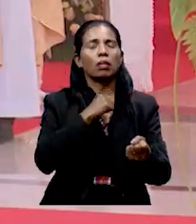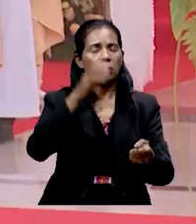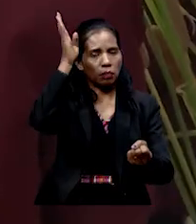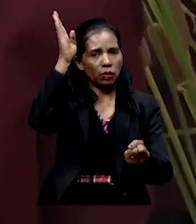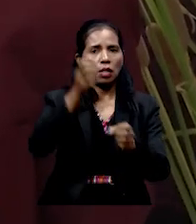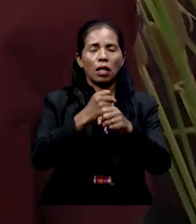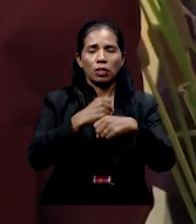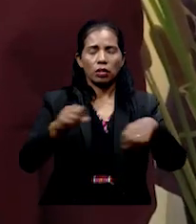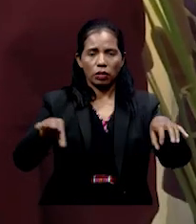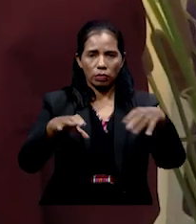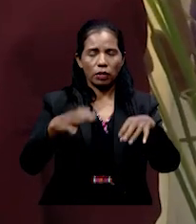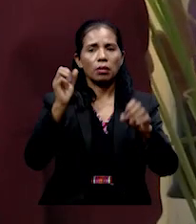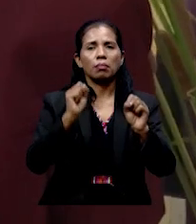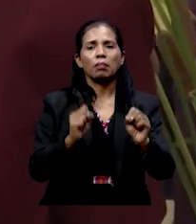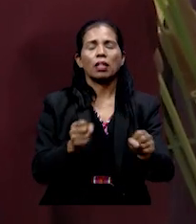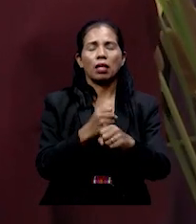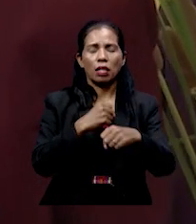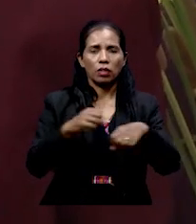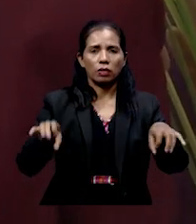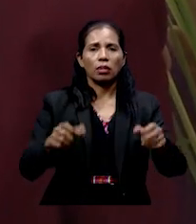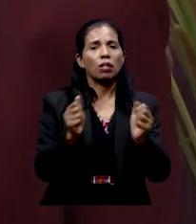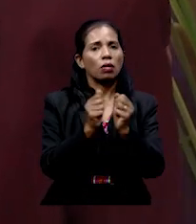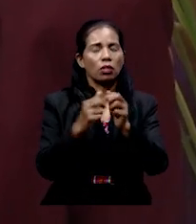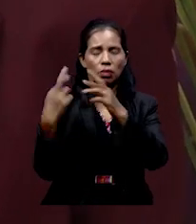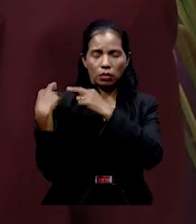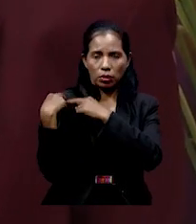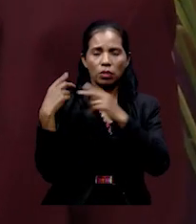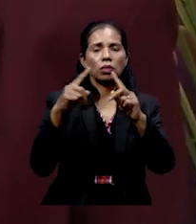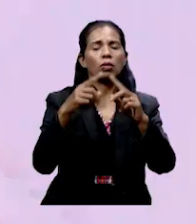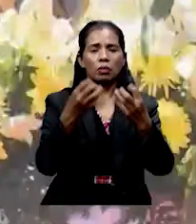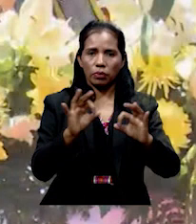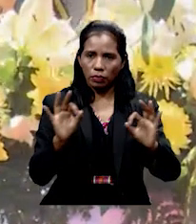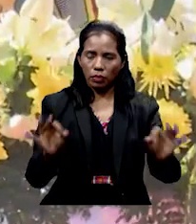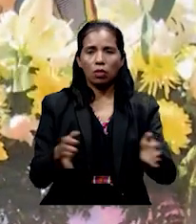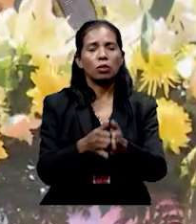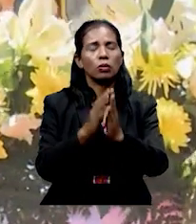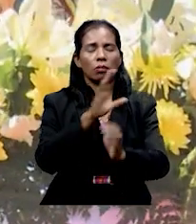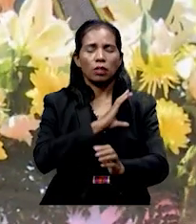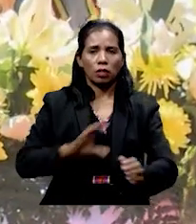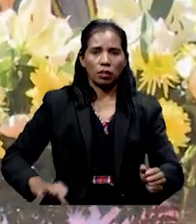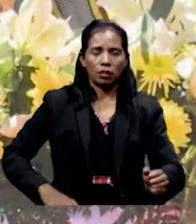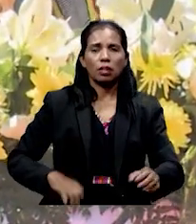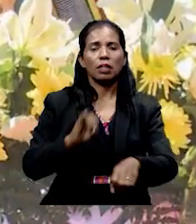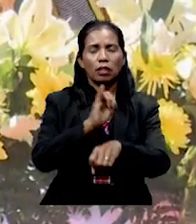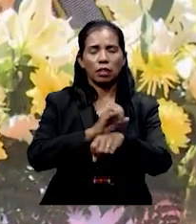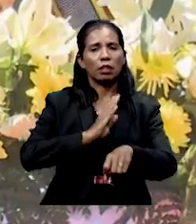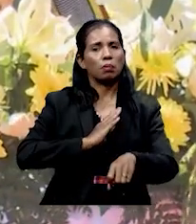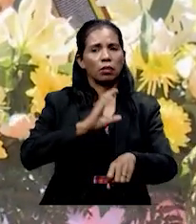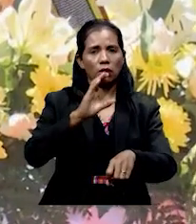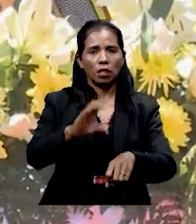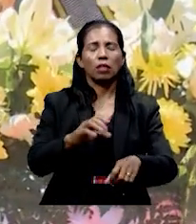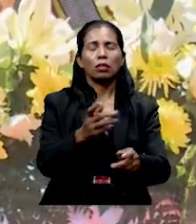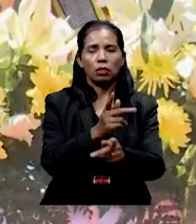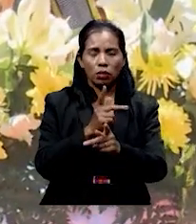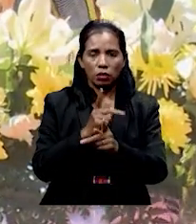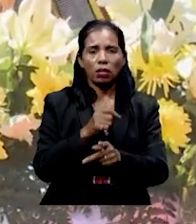nia missão, atunune bel halauknar ho responsabilidade torohan, no husu mostranisira e a de Assis Bocau, atu cuida